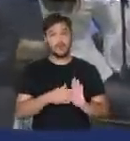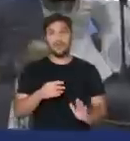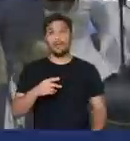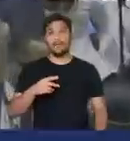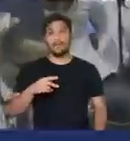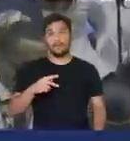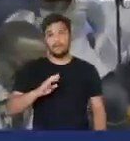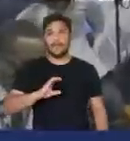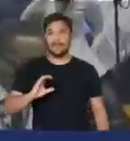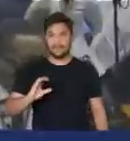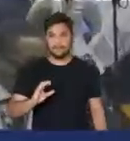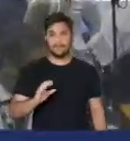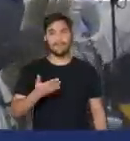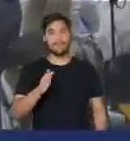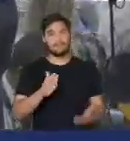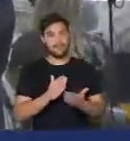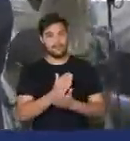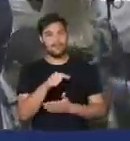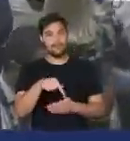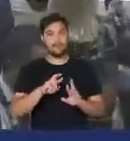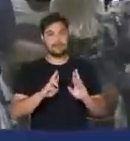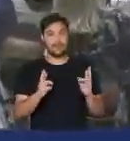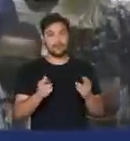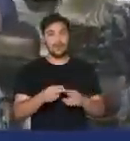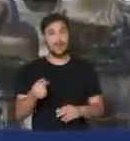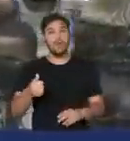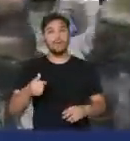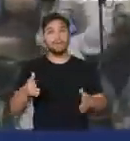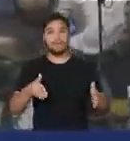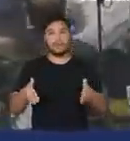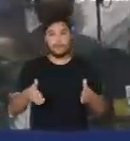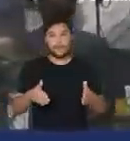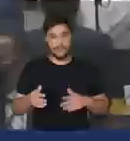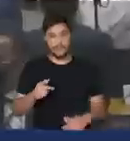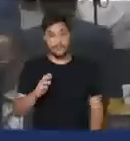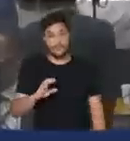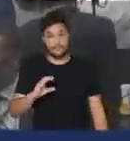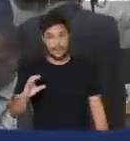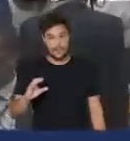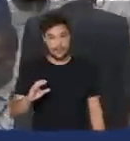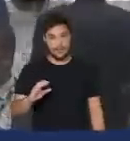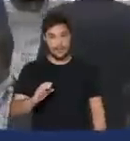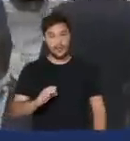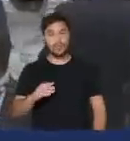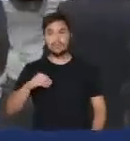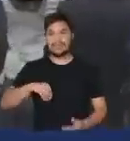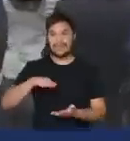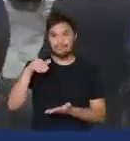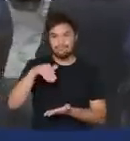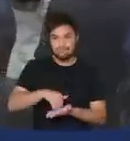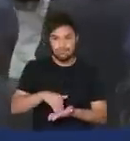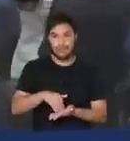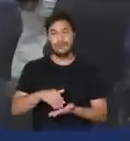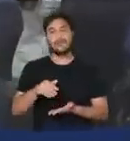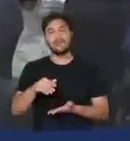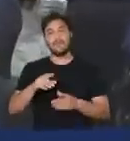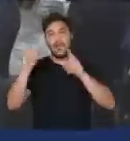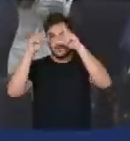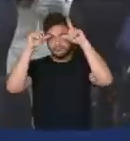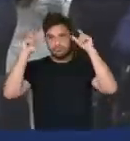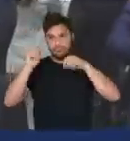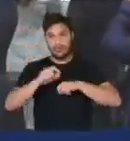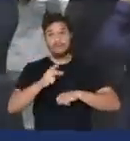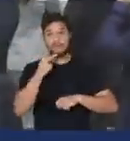à Constituição, que também foi aprovada nesta sessão em primeiro turno. Essa PEC do piso salarial da